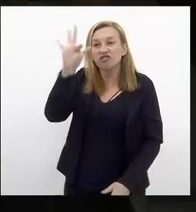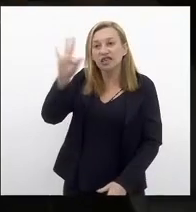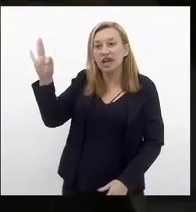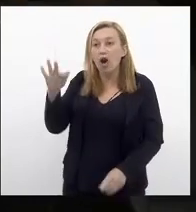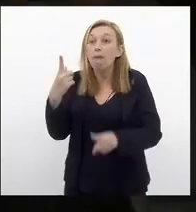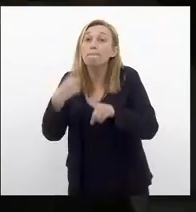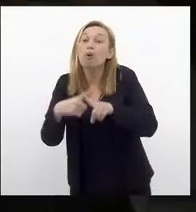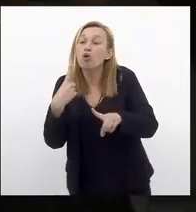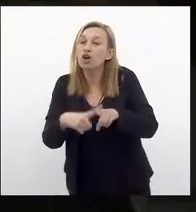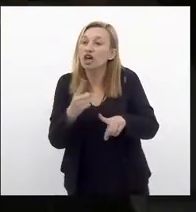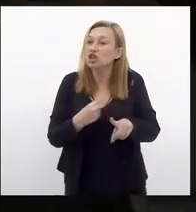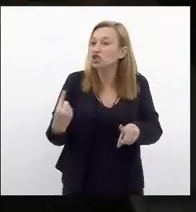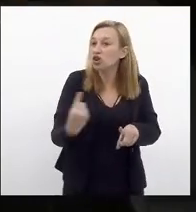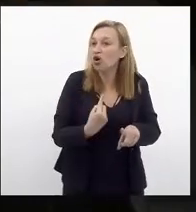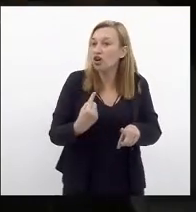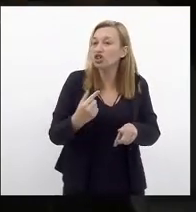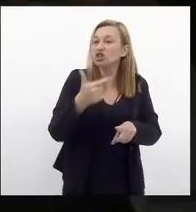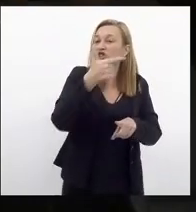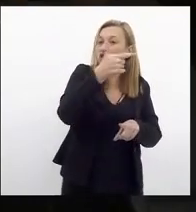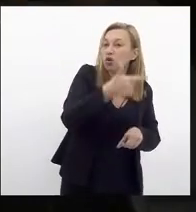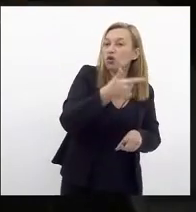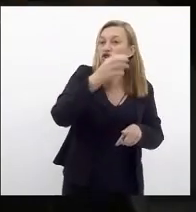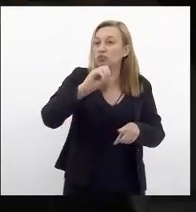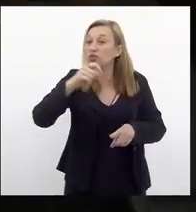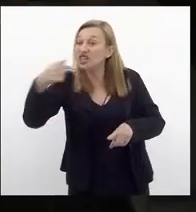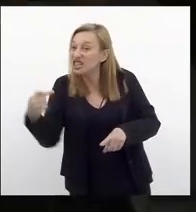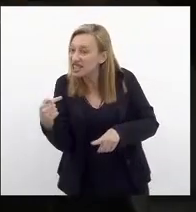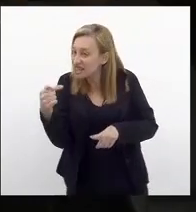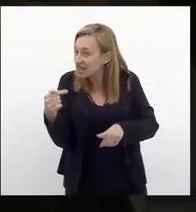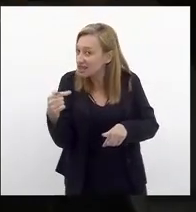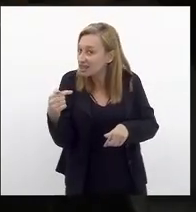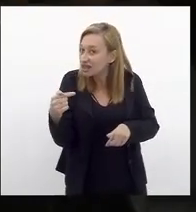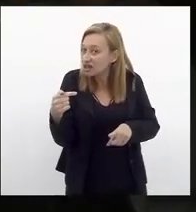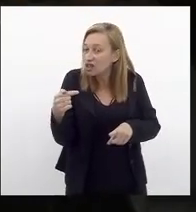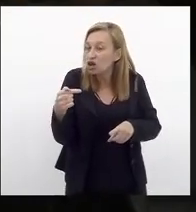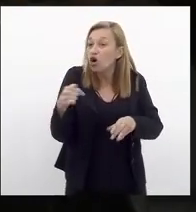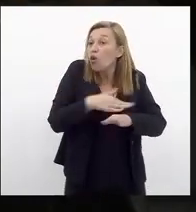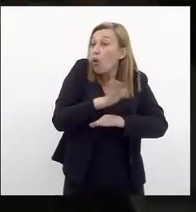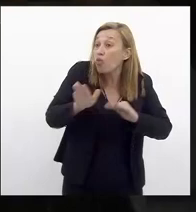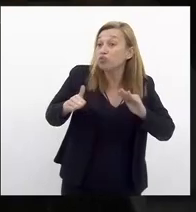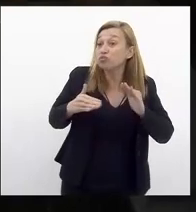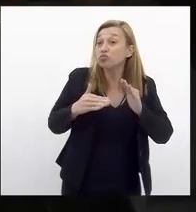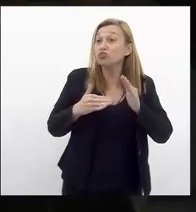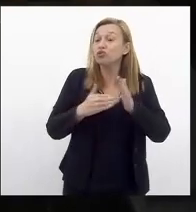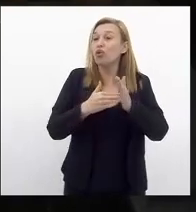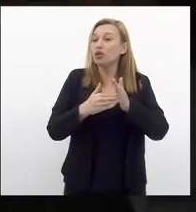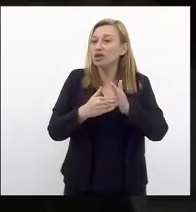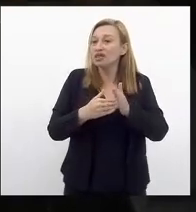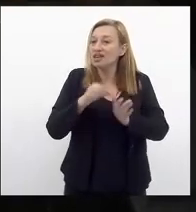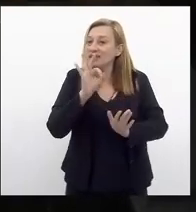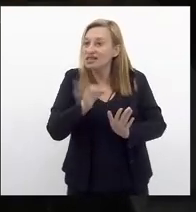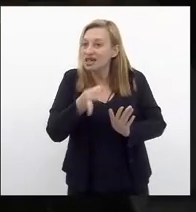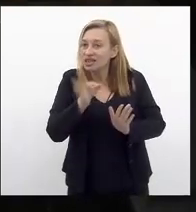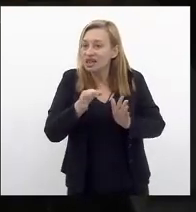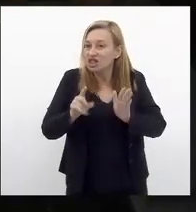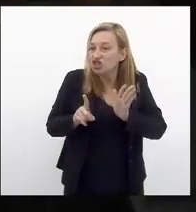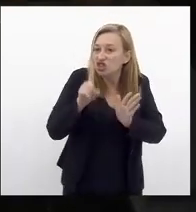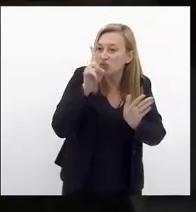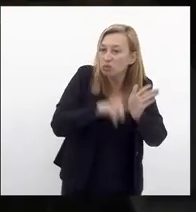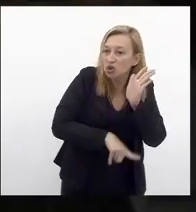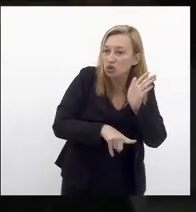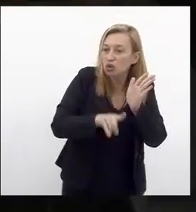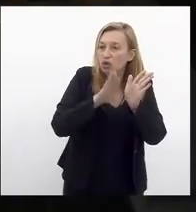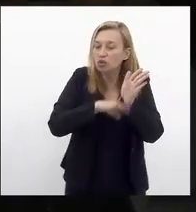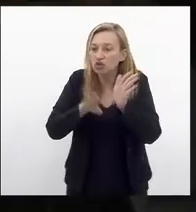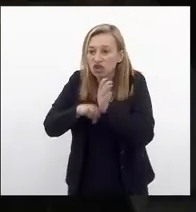porque estamos desde 2017 com todas as chances possiveis de reduzir